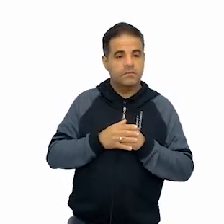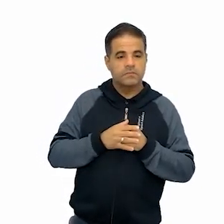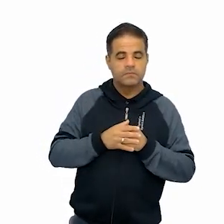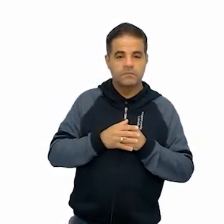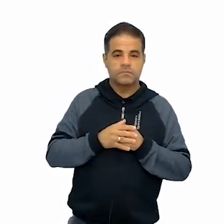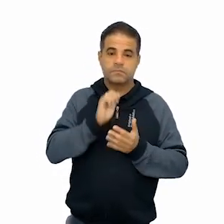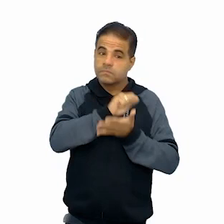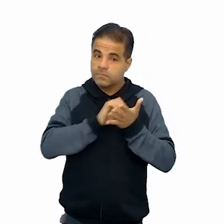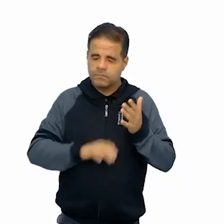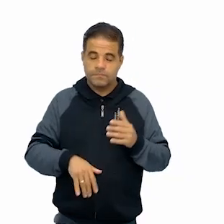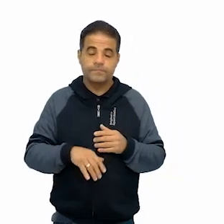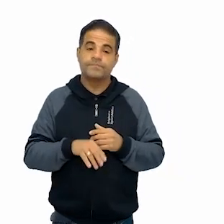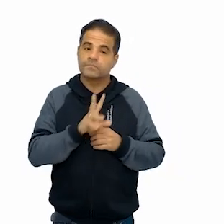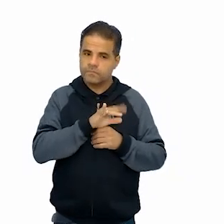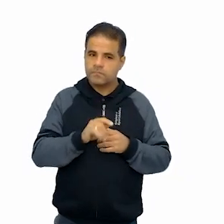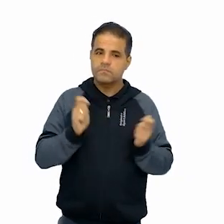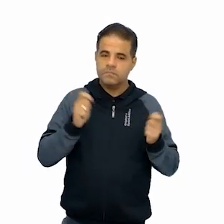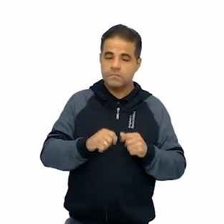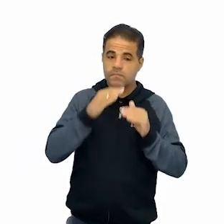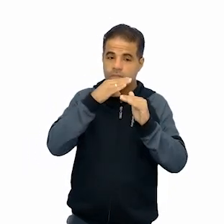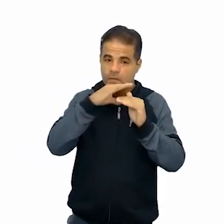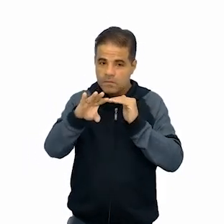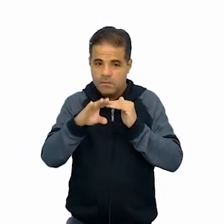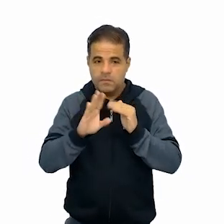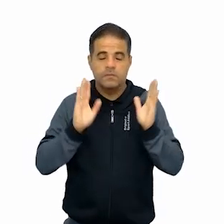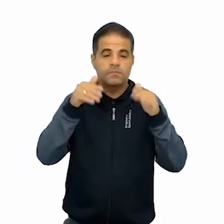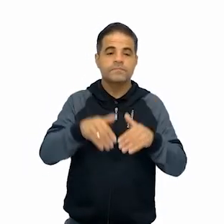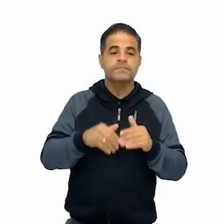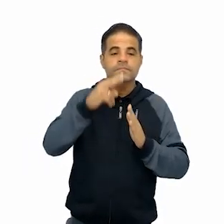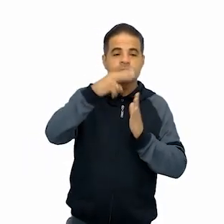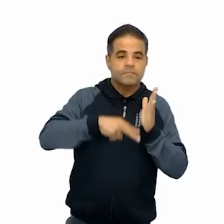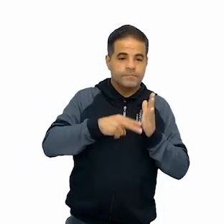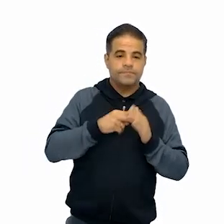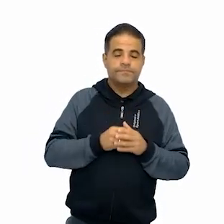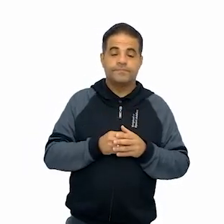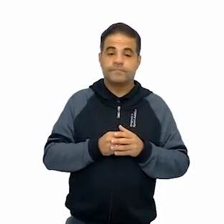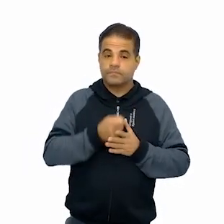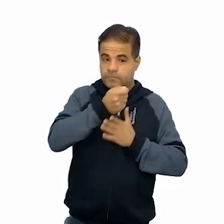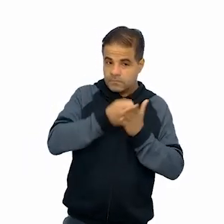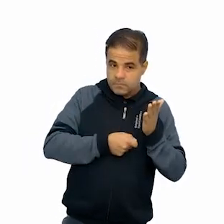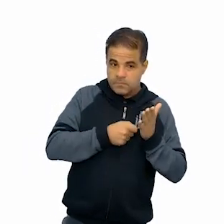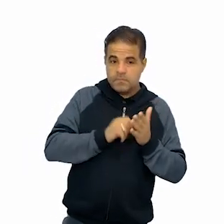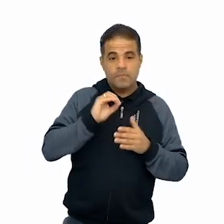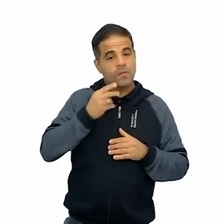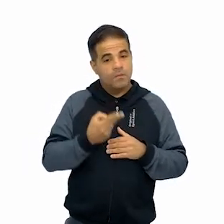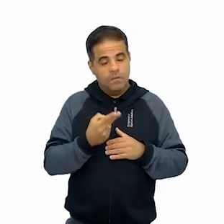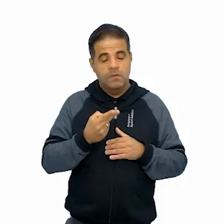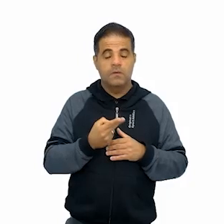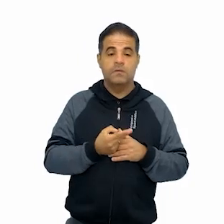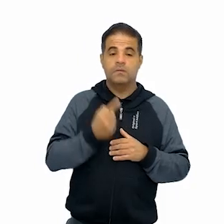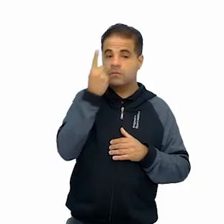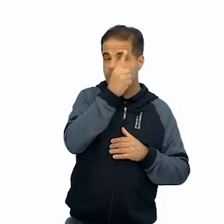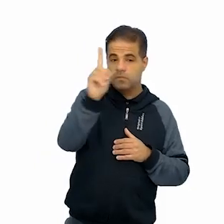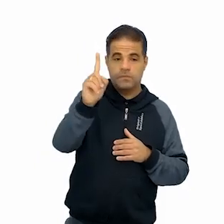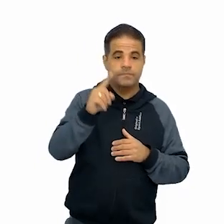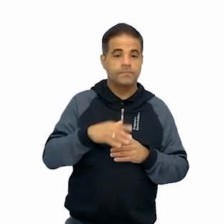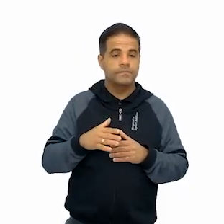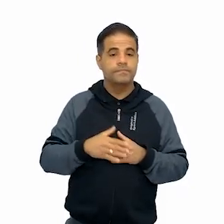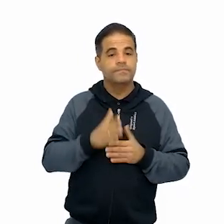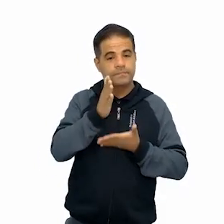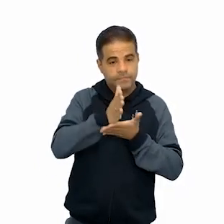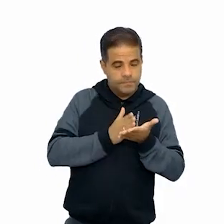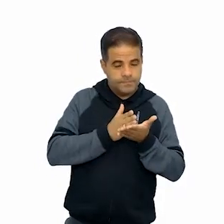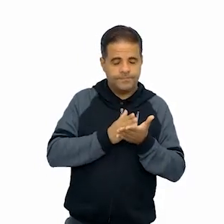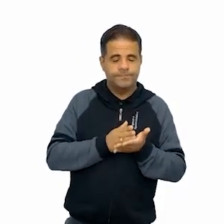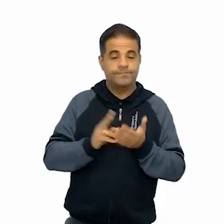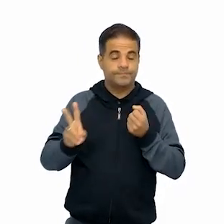A atividade, ela pode ser encaminhada com foco na leitura e na escrita, ou somente em uma delas. A divisão